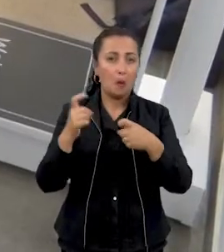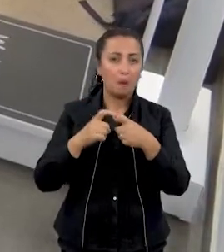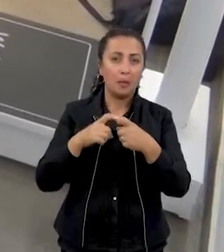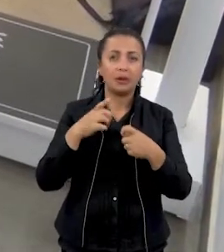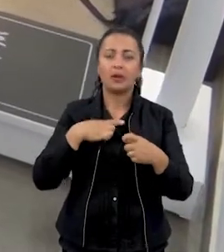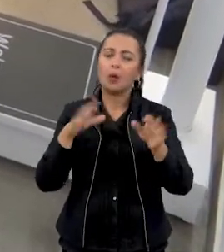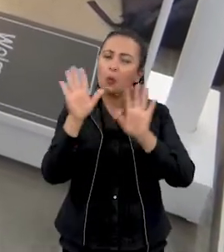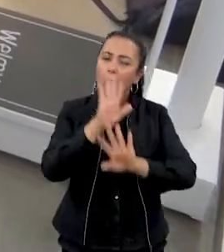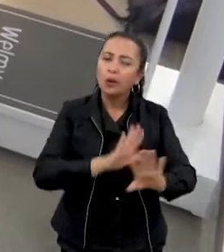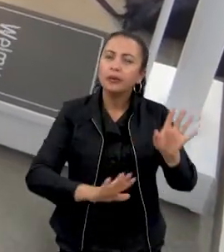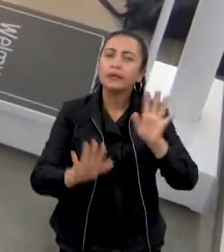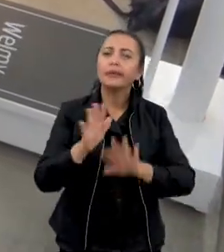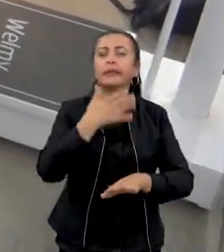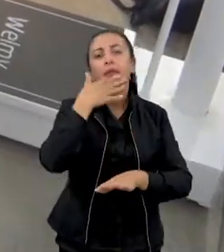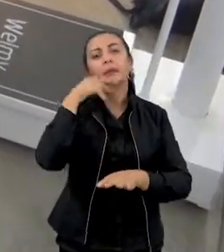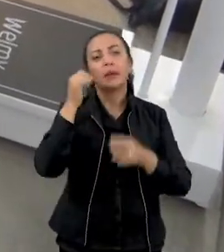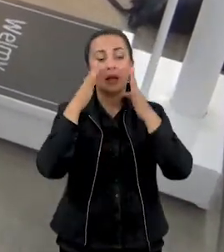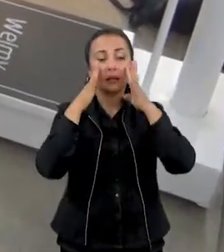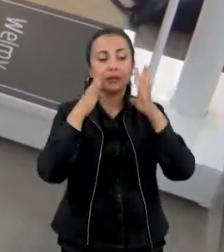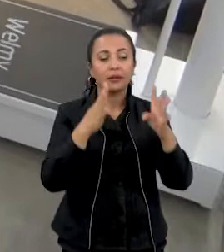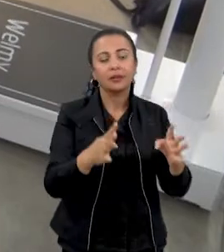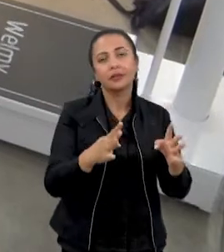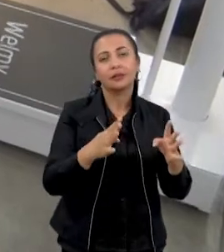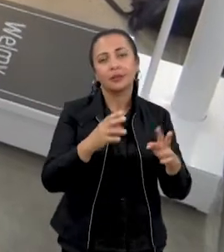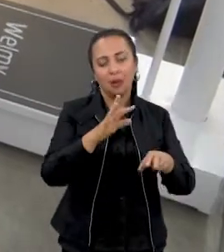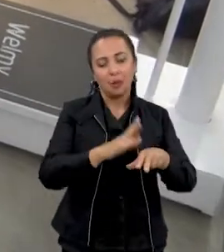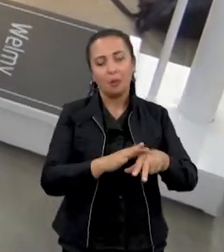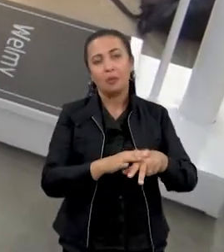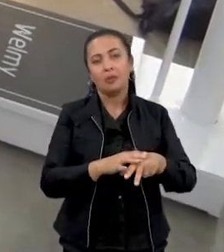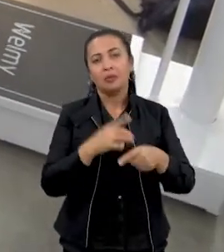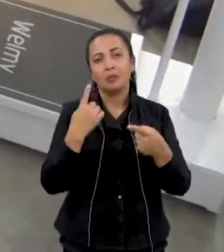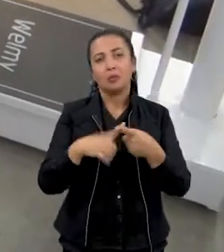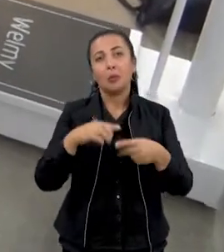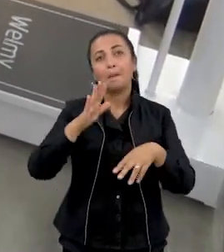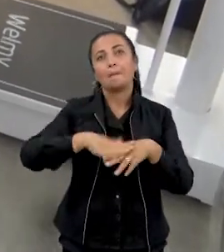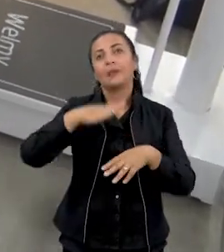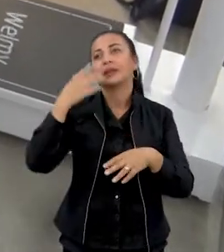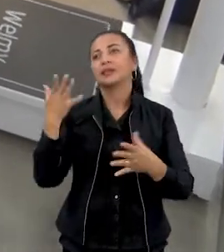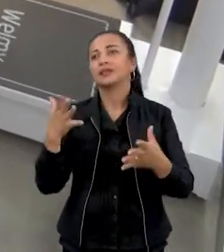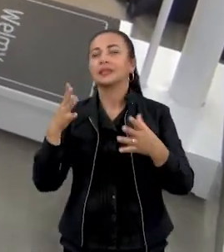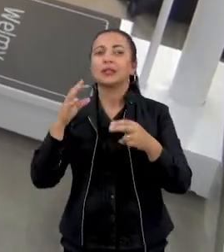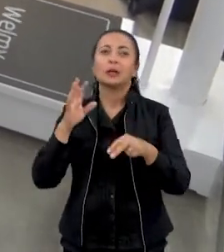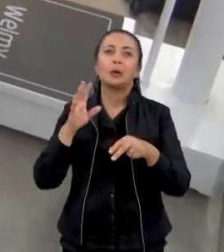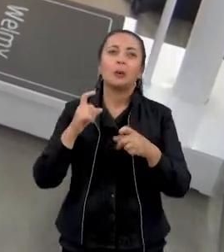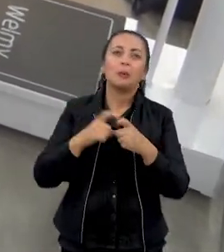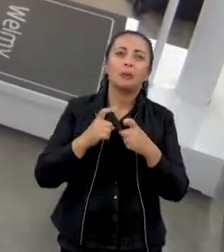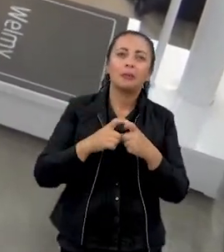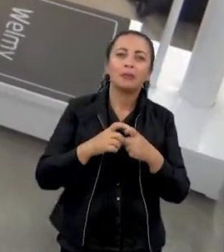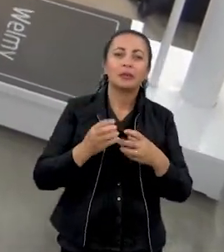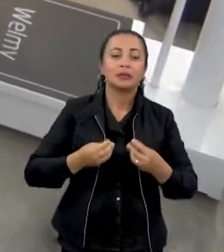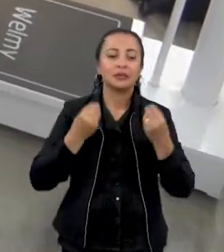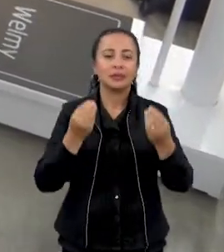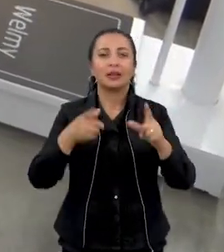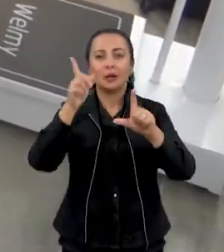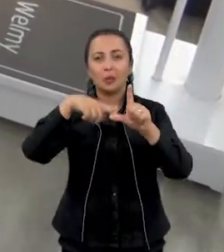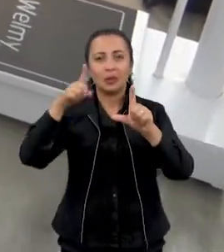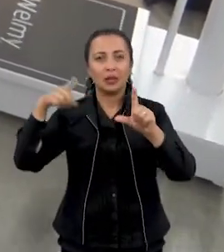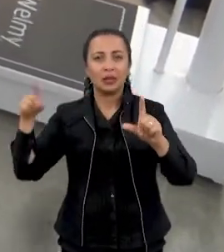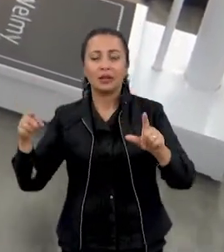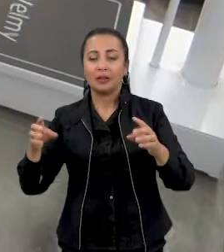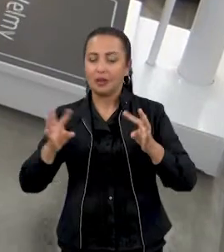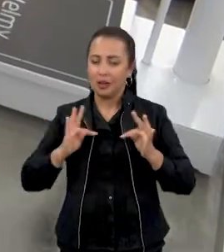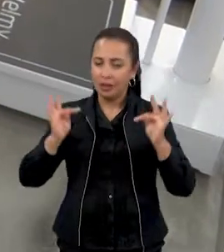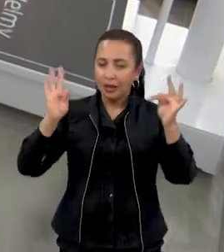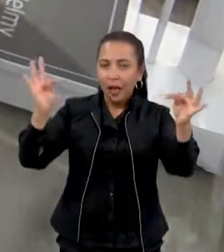ao médico da unidade ele ter um cuidado e uma melhor atenção ao usuário. Por mais que, por vezes, o médico ele dê os dados